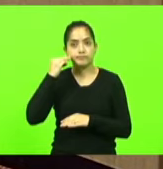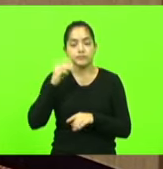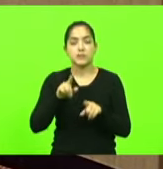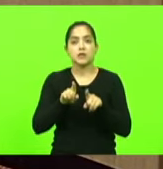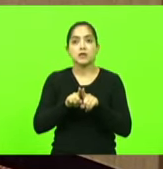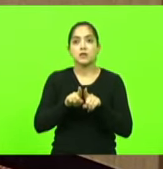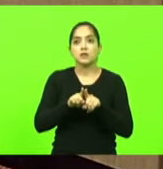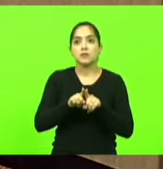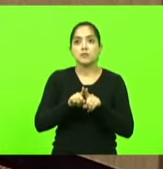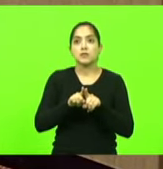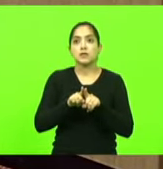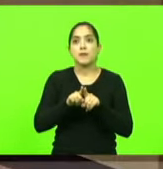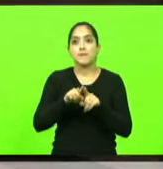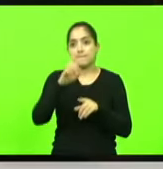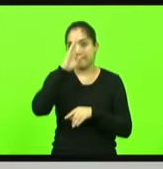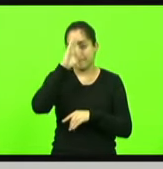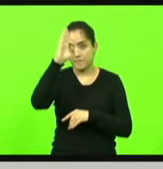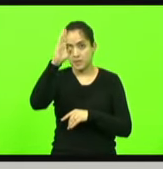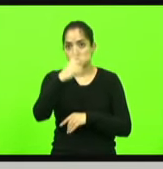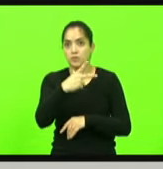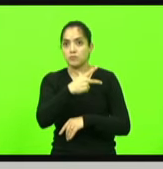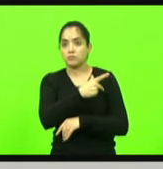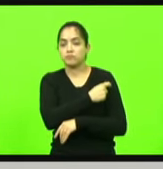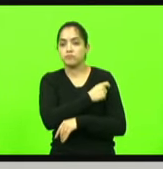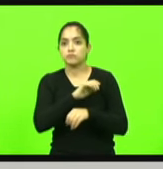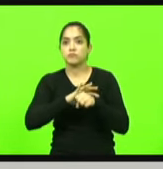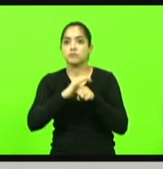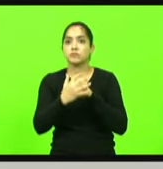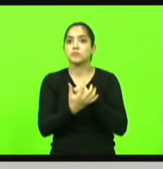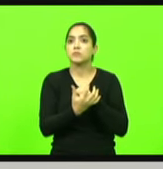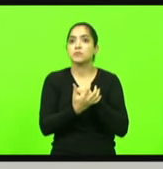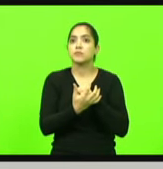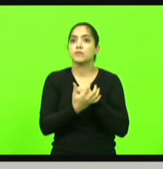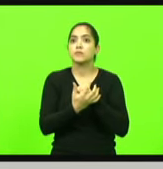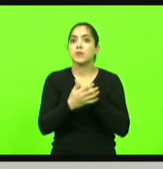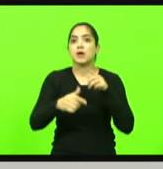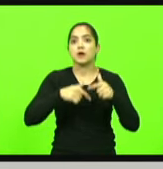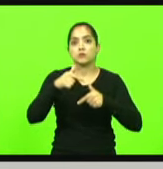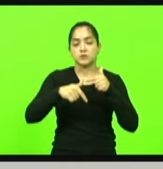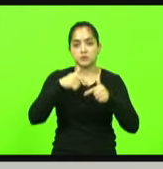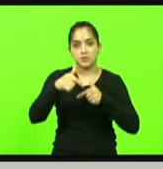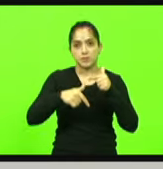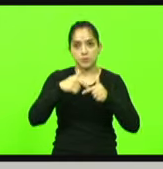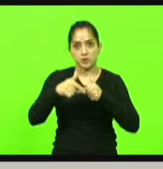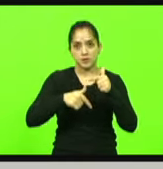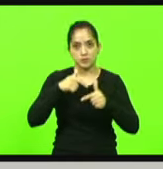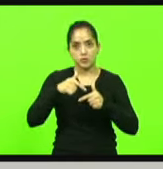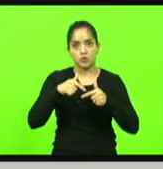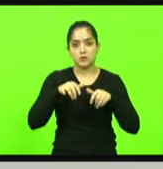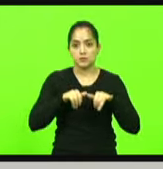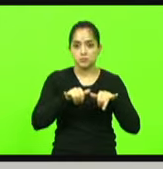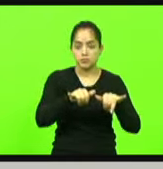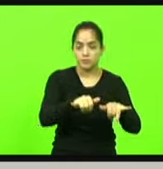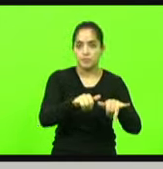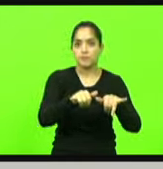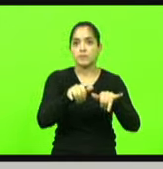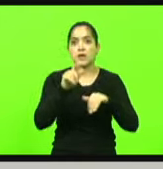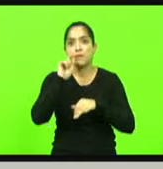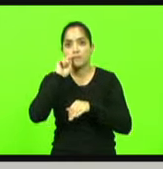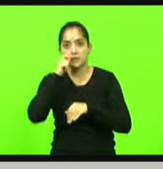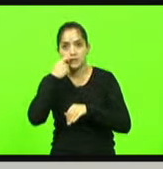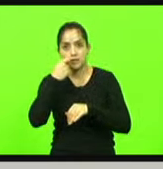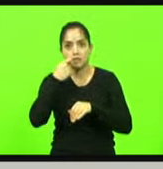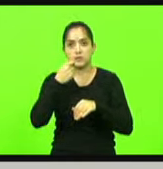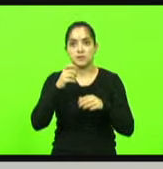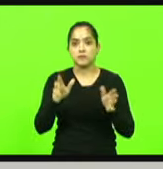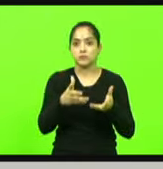a prioridade na vacinação contra a Covid-19 aos trabalhadores de supermercados, padarias,